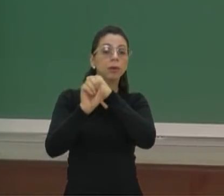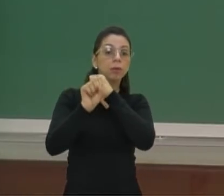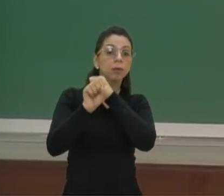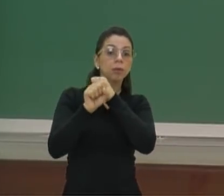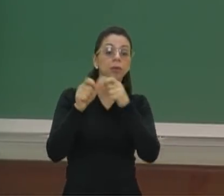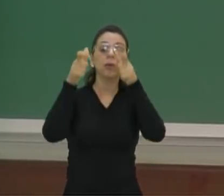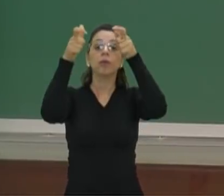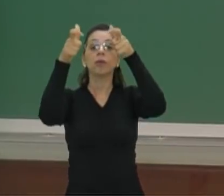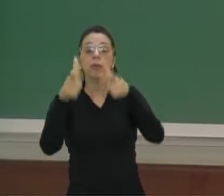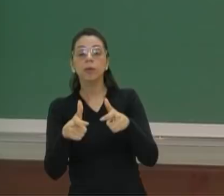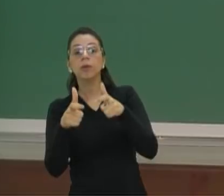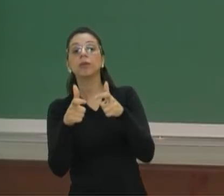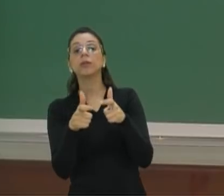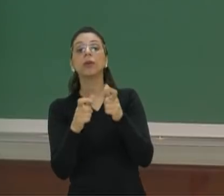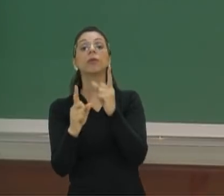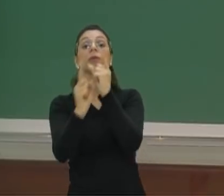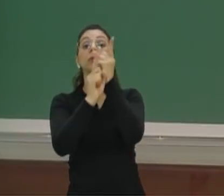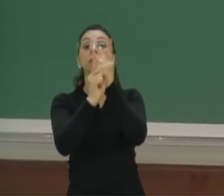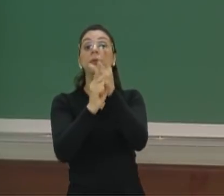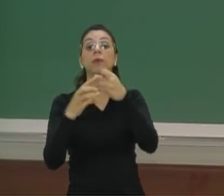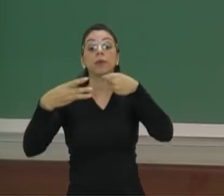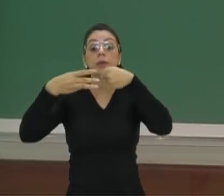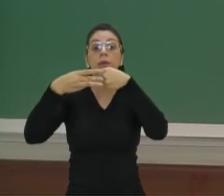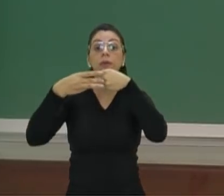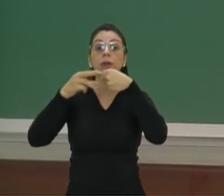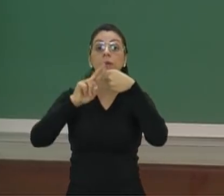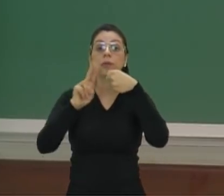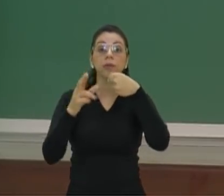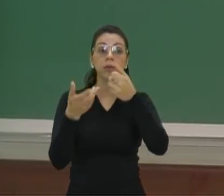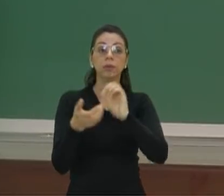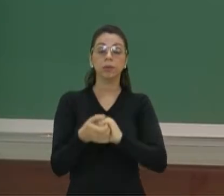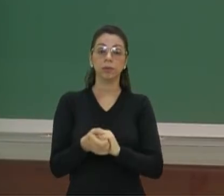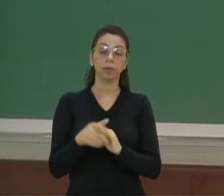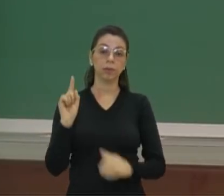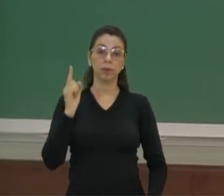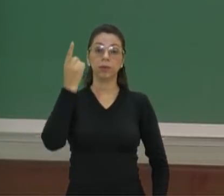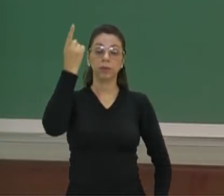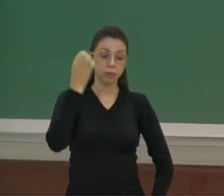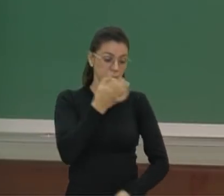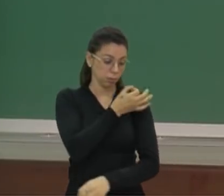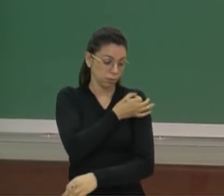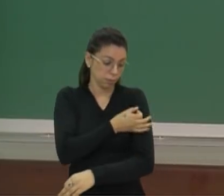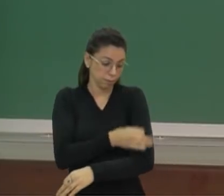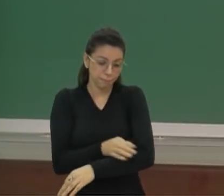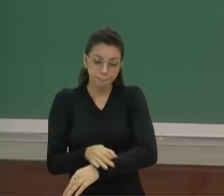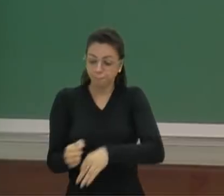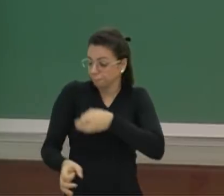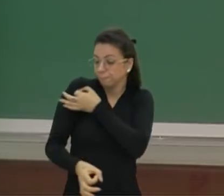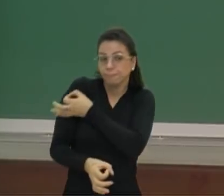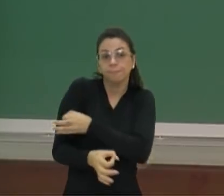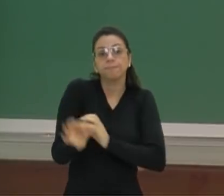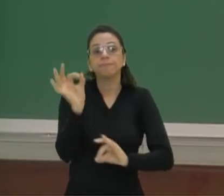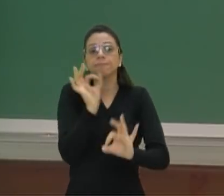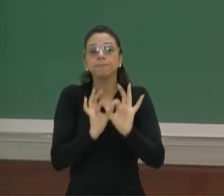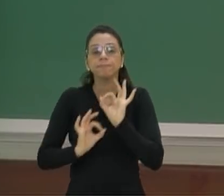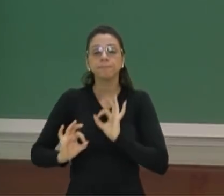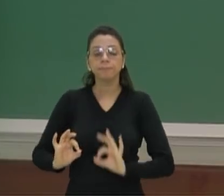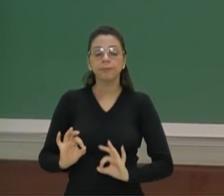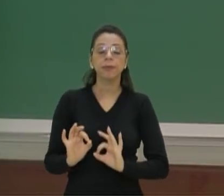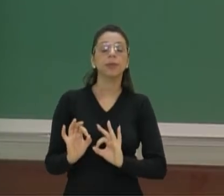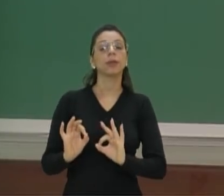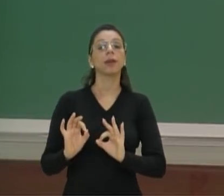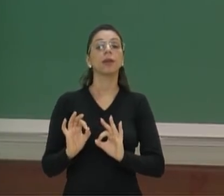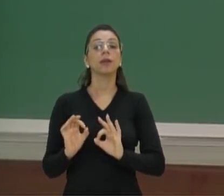do corpo nós localizamos eles? E por último, as células, os mecanorreceptores responsáveis pelo